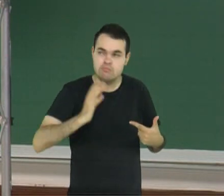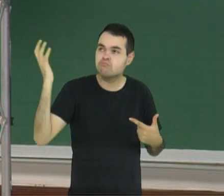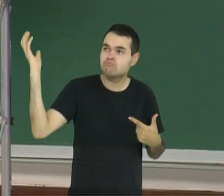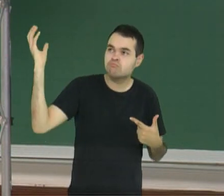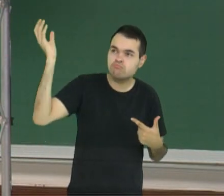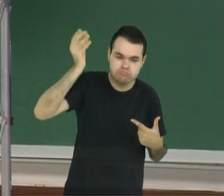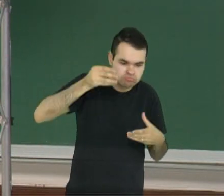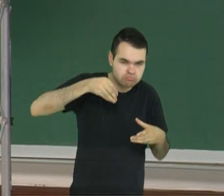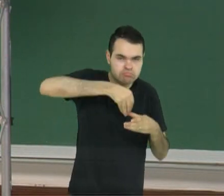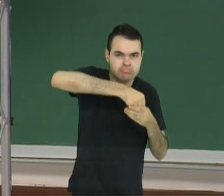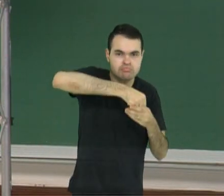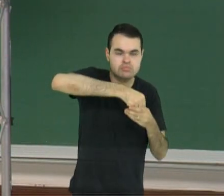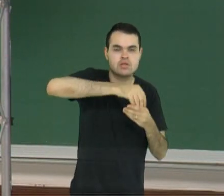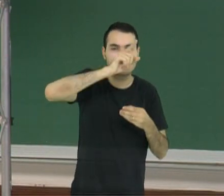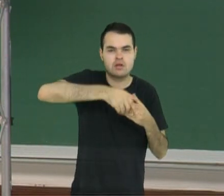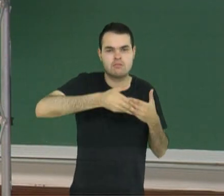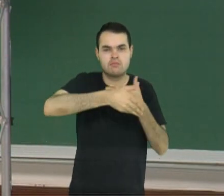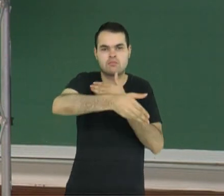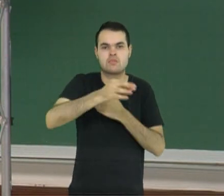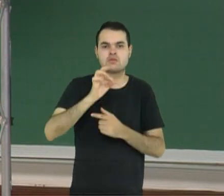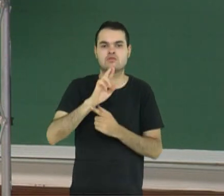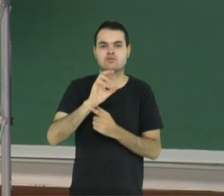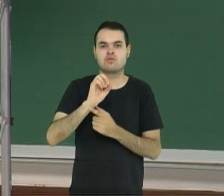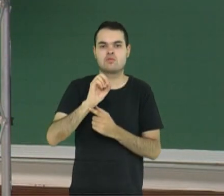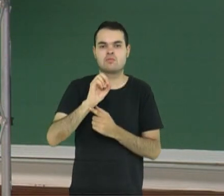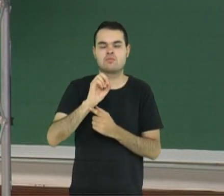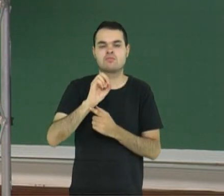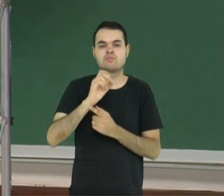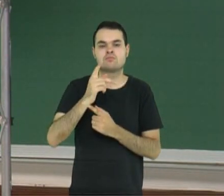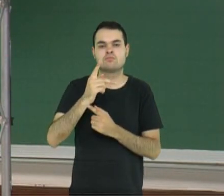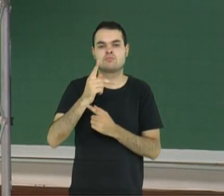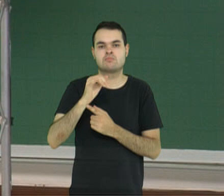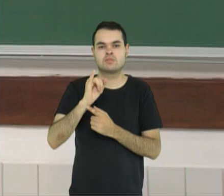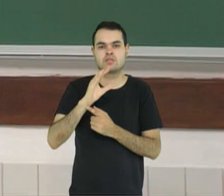movimento tropicalismo que foi exatamente baseado nisso, ok?